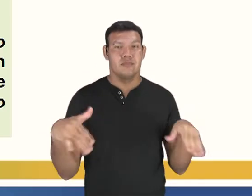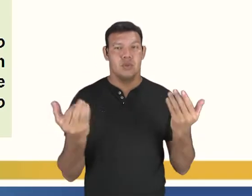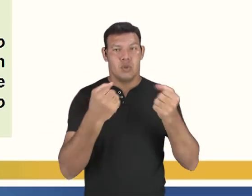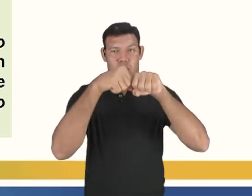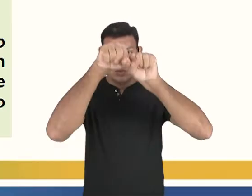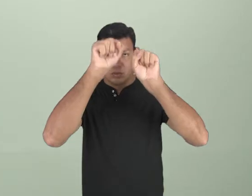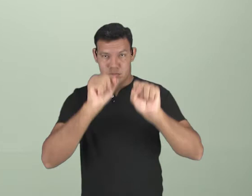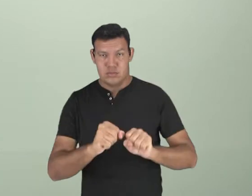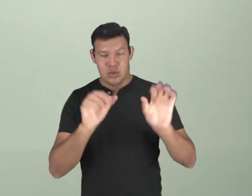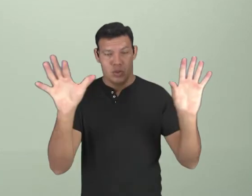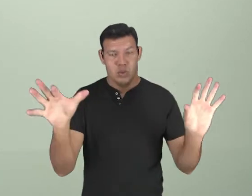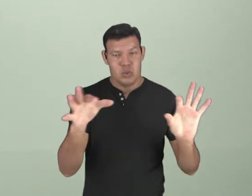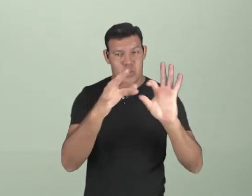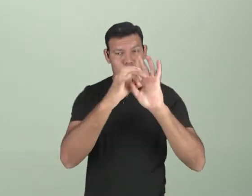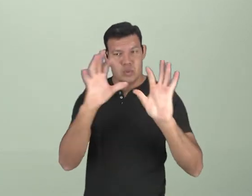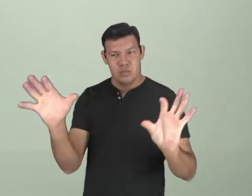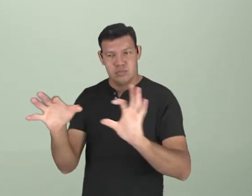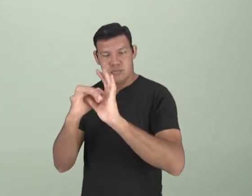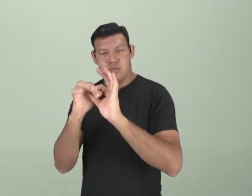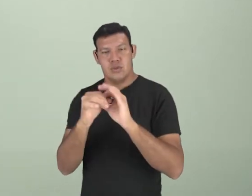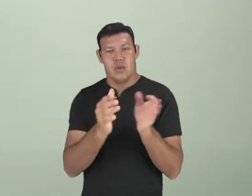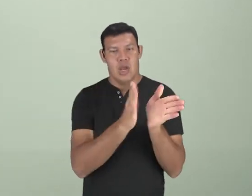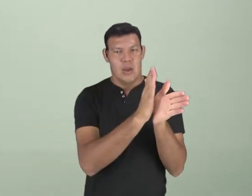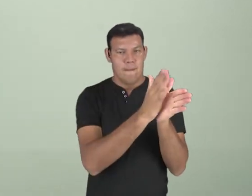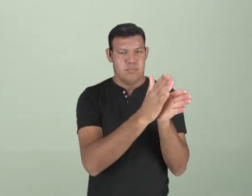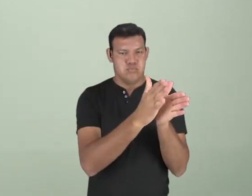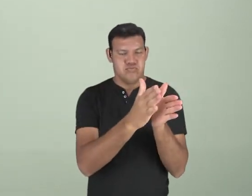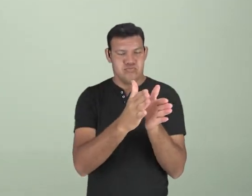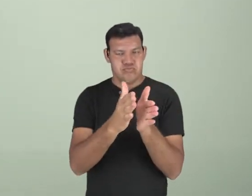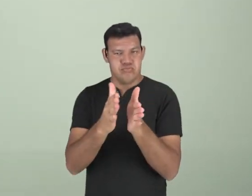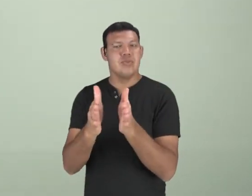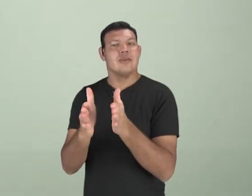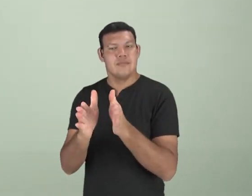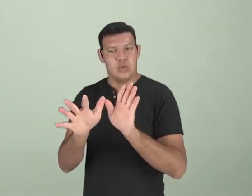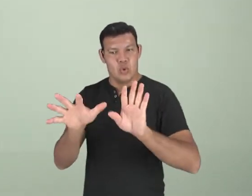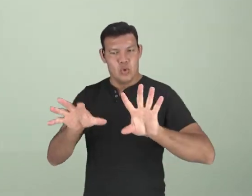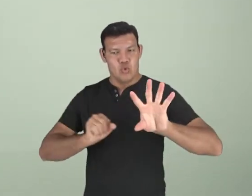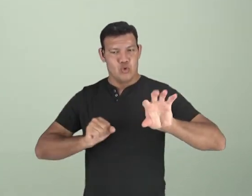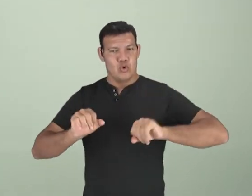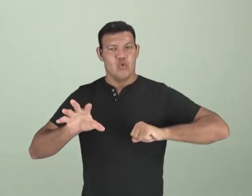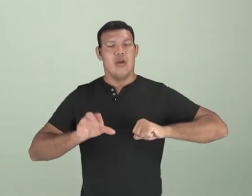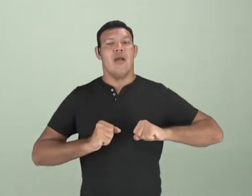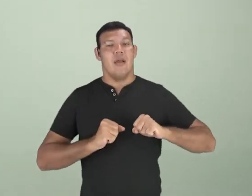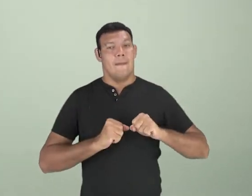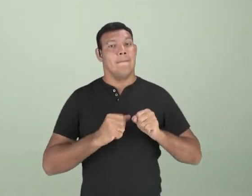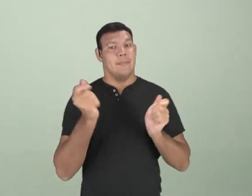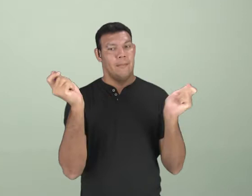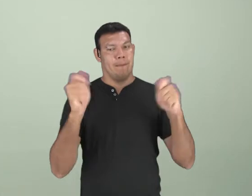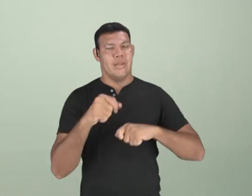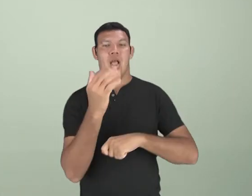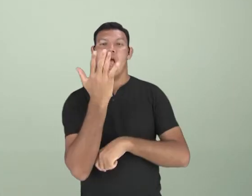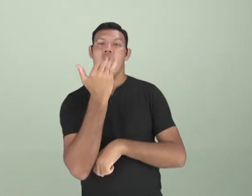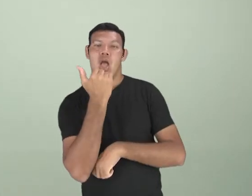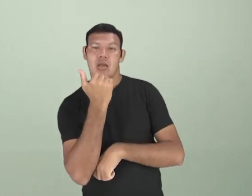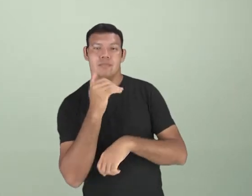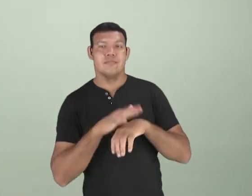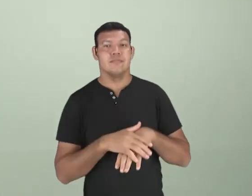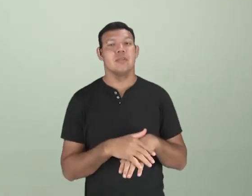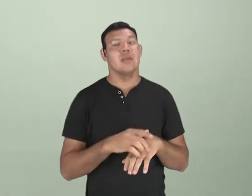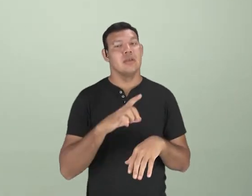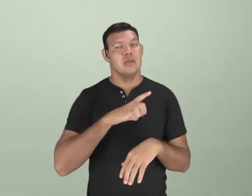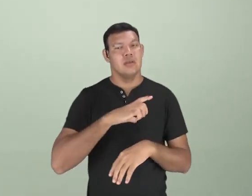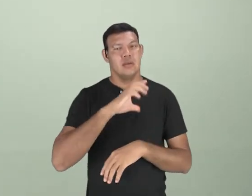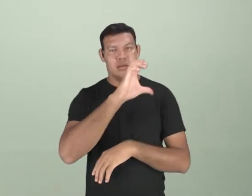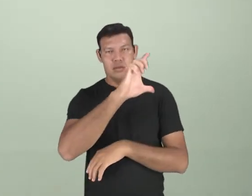corpo trabalham em conjunto para fazer esse processamento dos nutrientes que nós adquirimos através da alimentação, tá bom? Existe uma